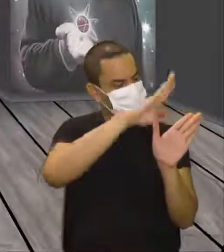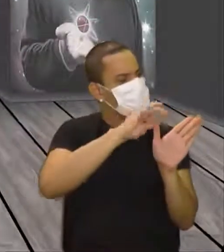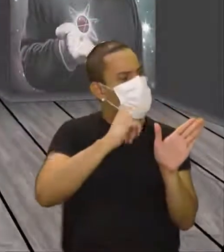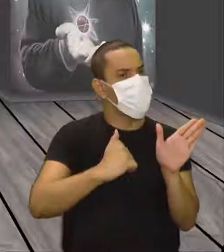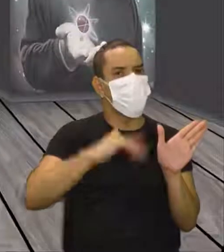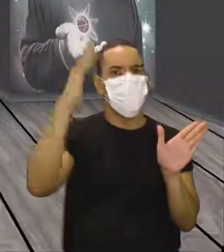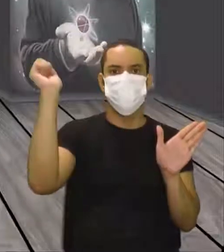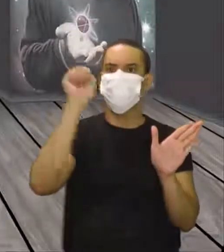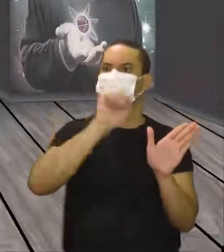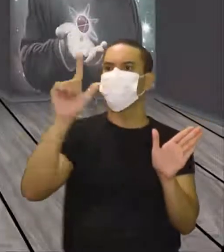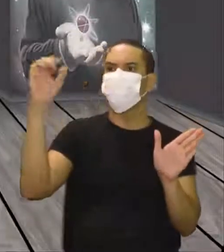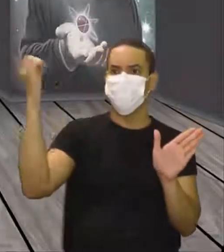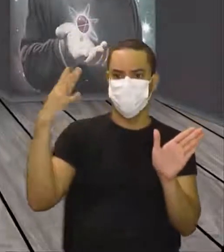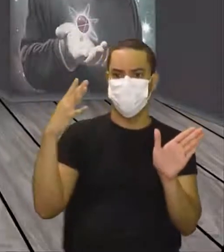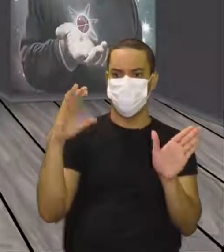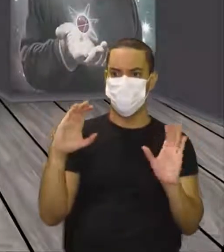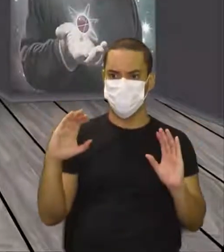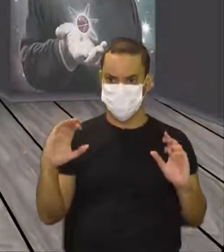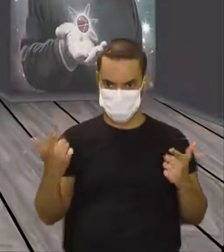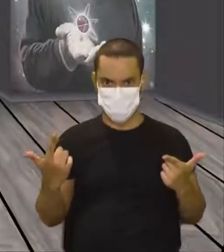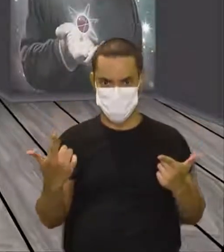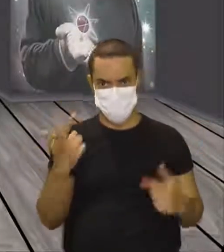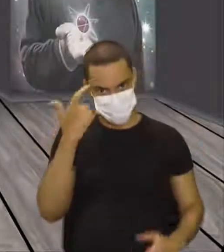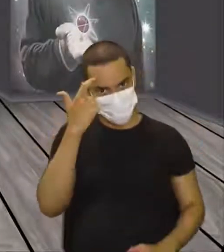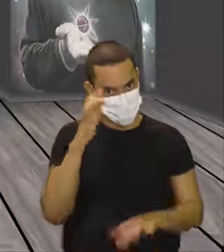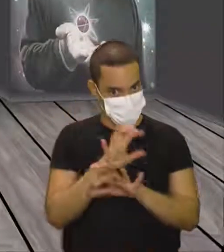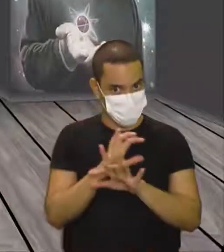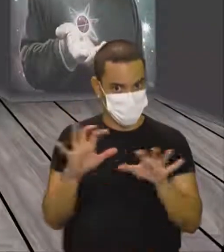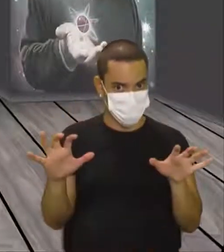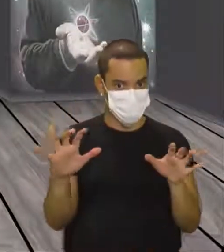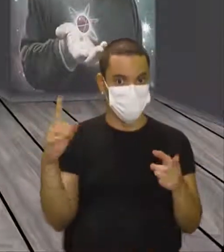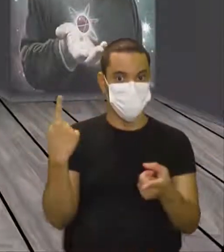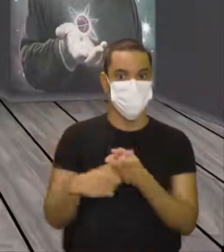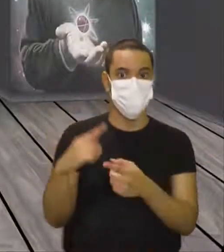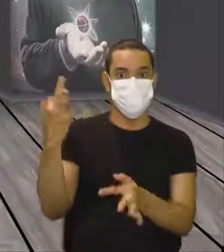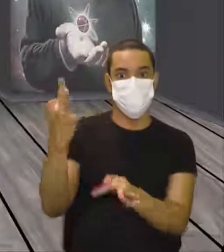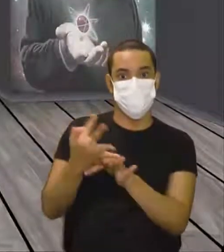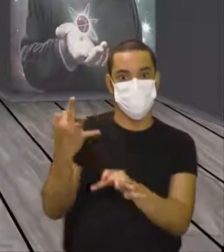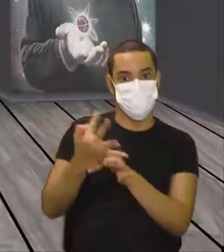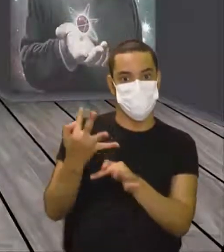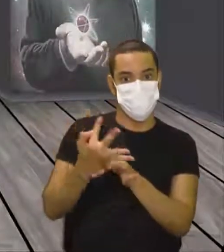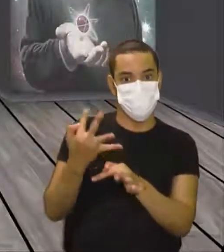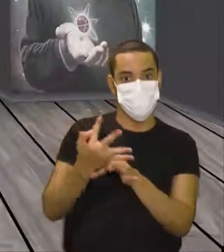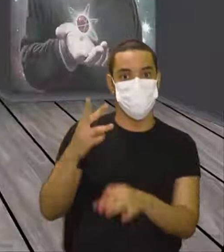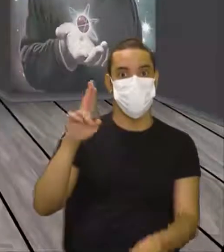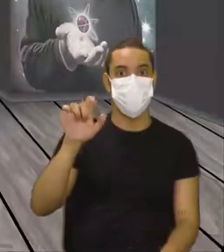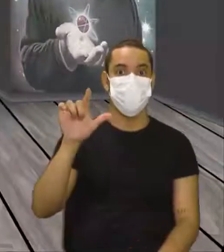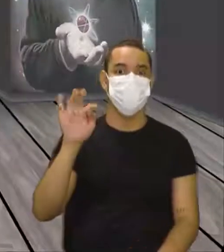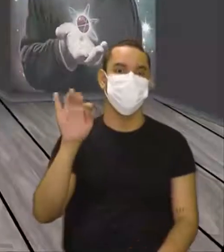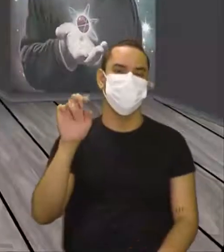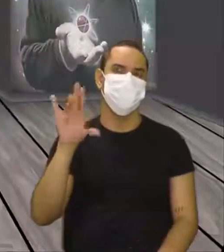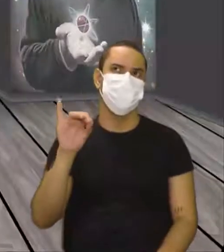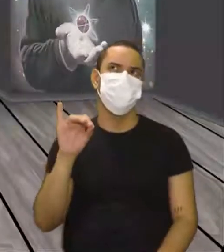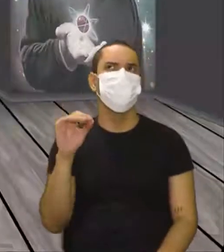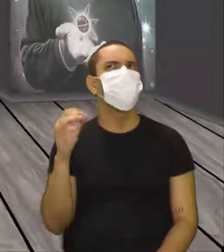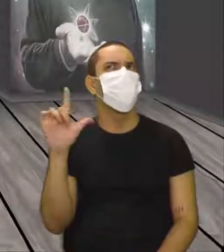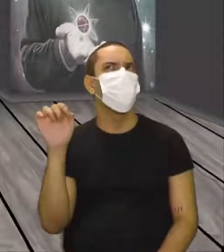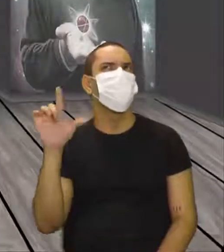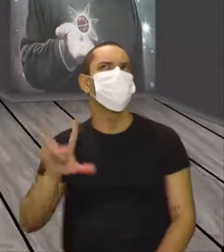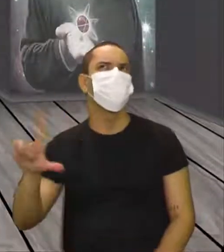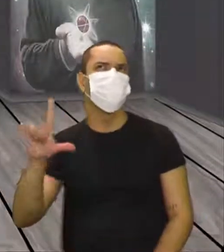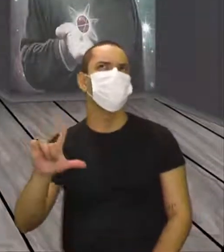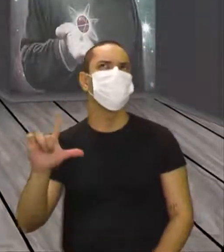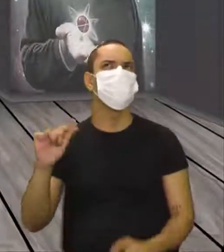luz. Que é lógico, né? Vamos pensar assim, que a física relativística não é lógica. Mas pensa assim, pela lógica seria isso,